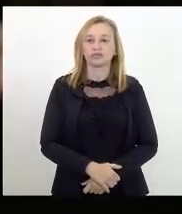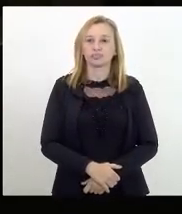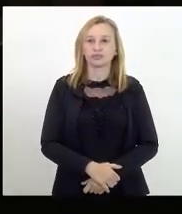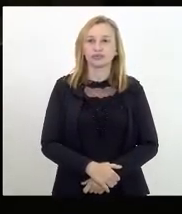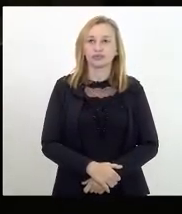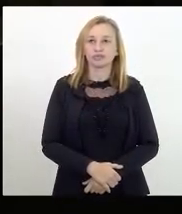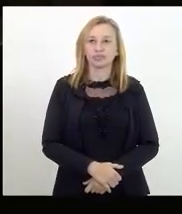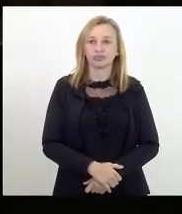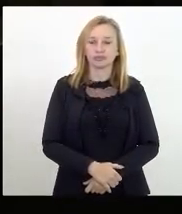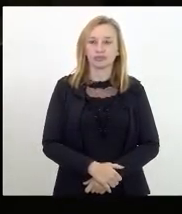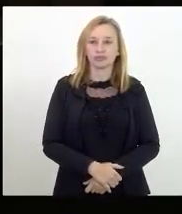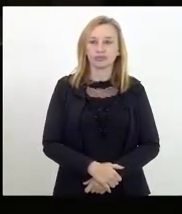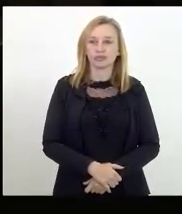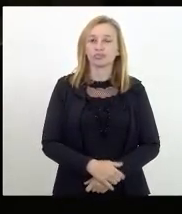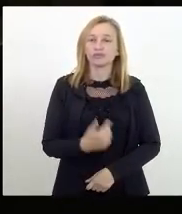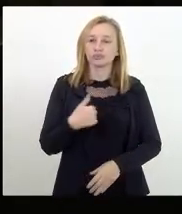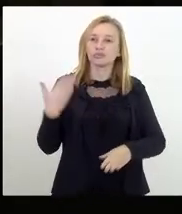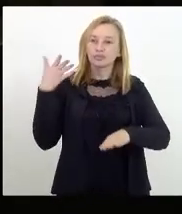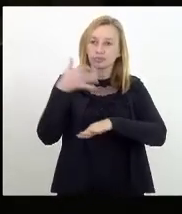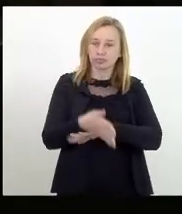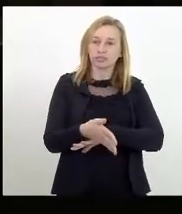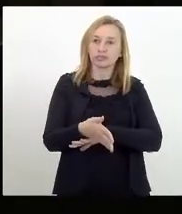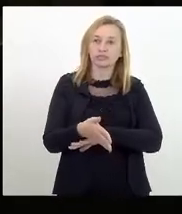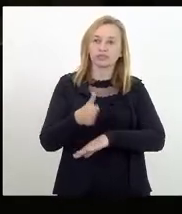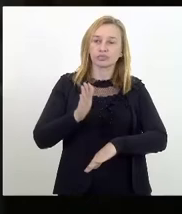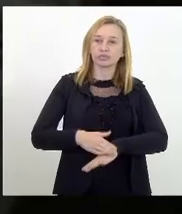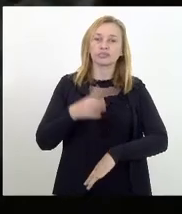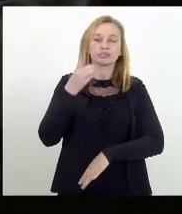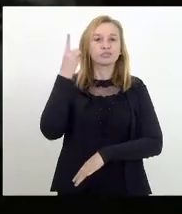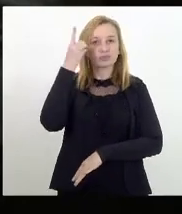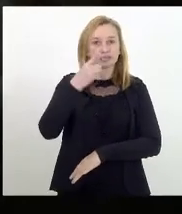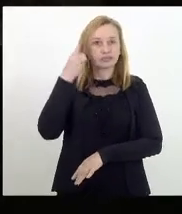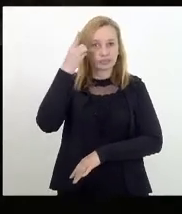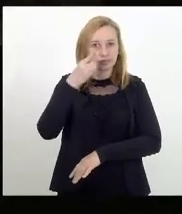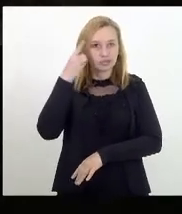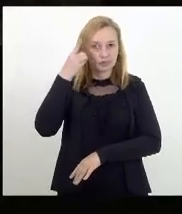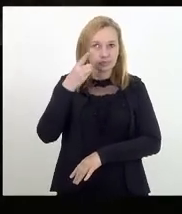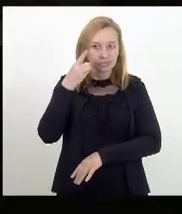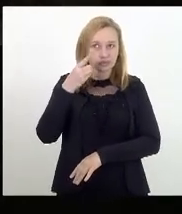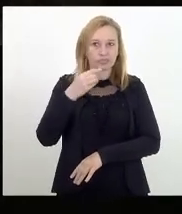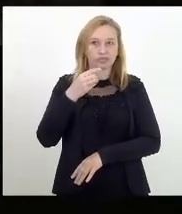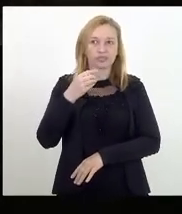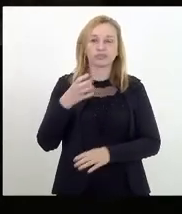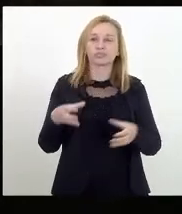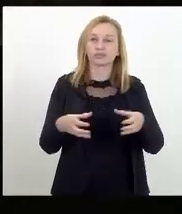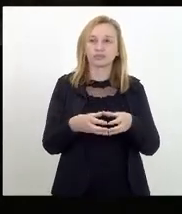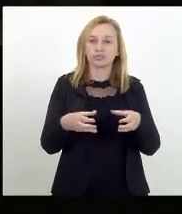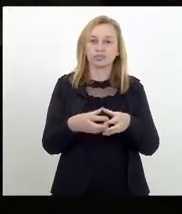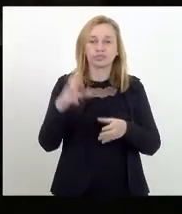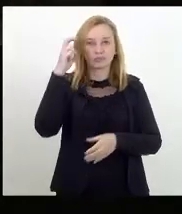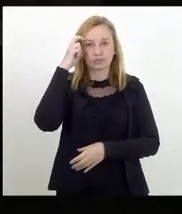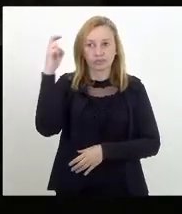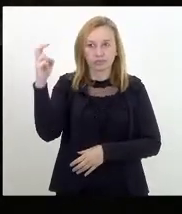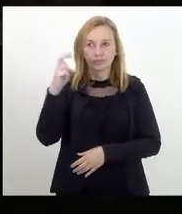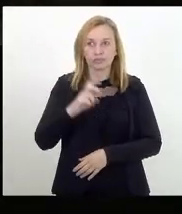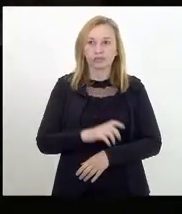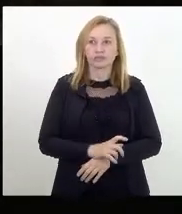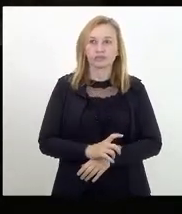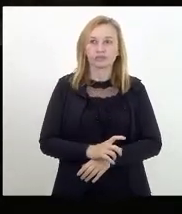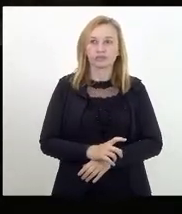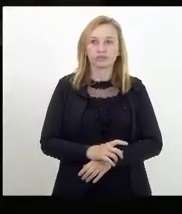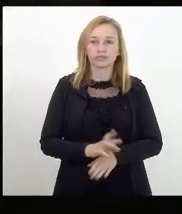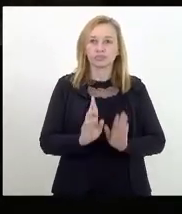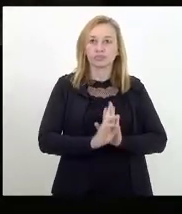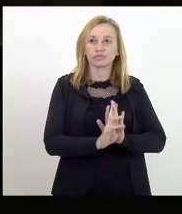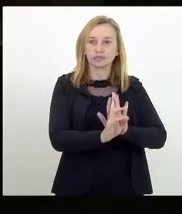e assim como estamos entrando com os demais deputados e deputadas da comissão de Cultura com